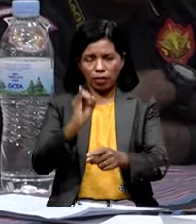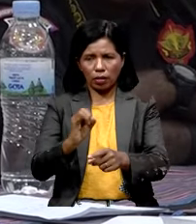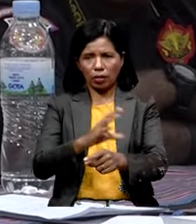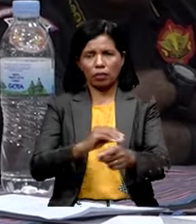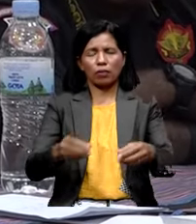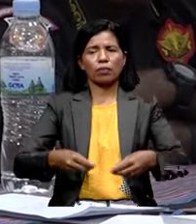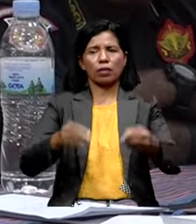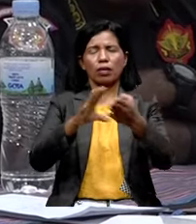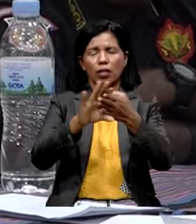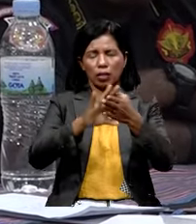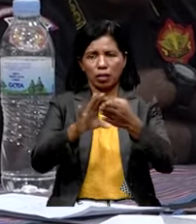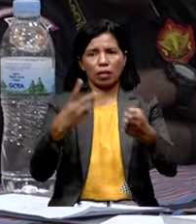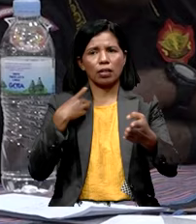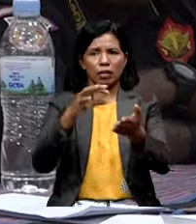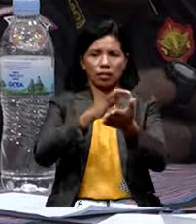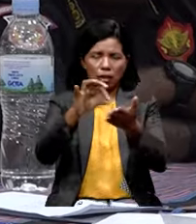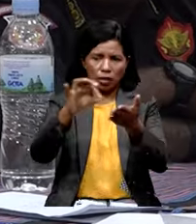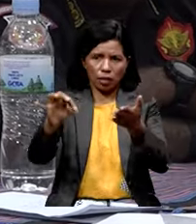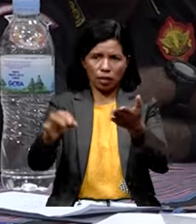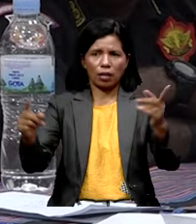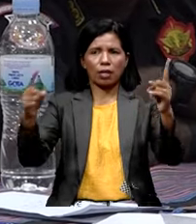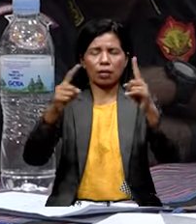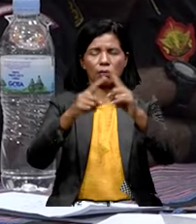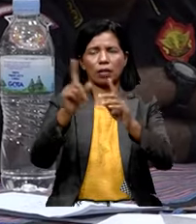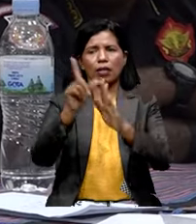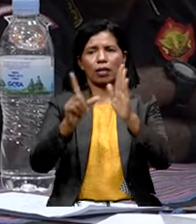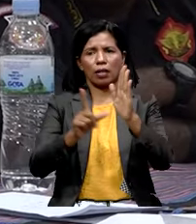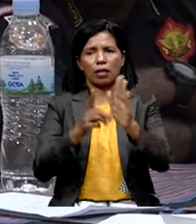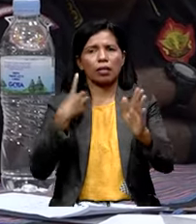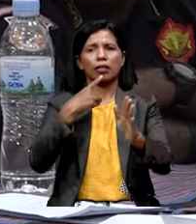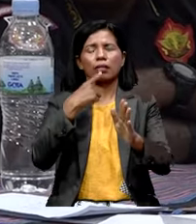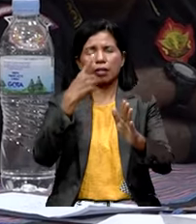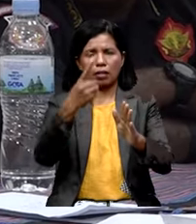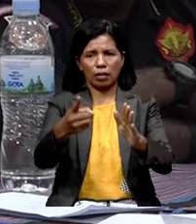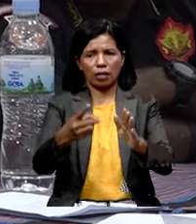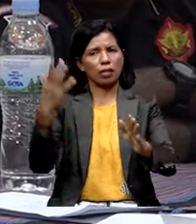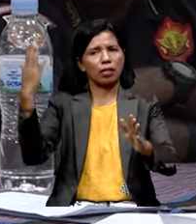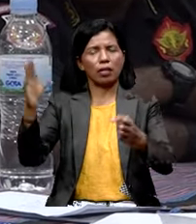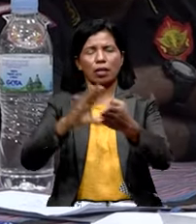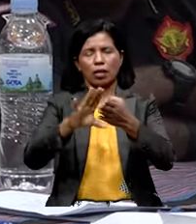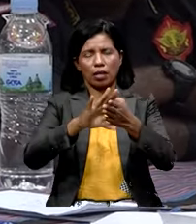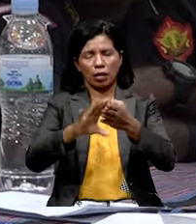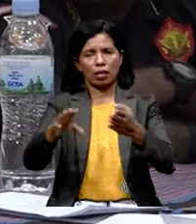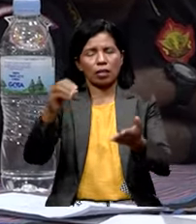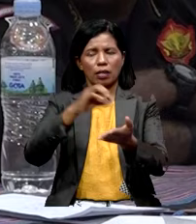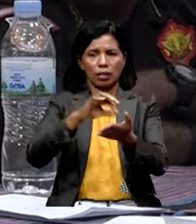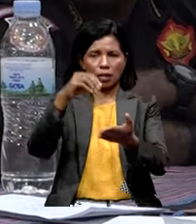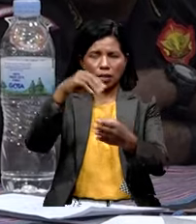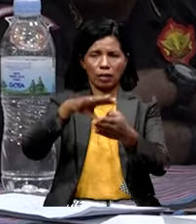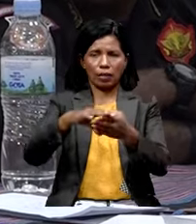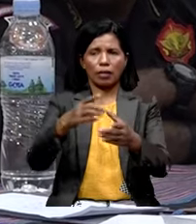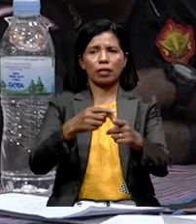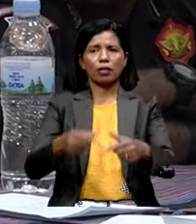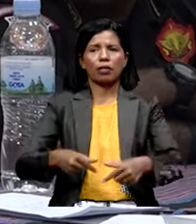carta notificação e ta hakere base legal ne bema ko hin temi temine iha carta notificação laran. Imo mos